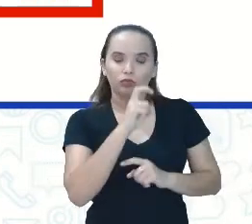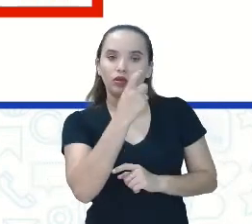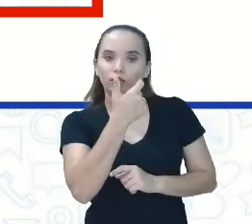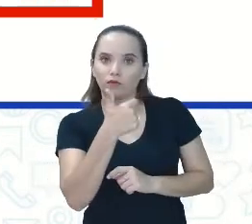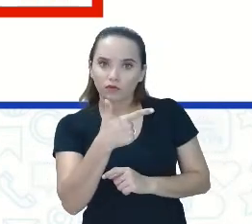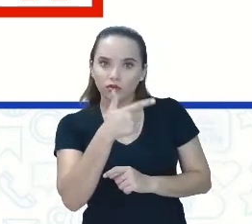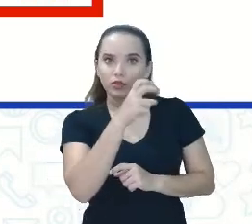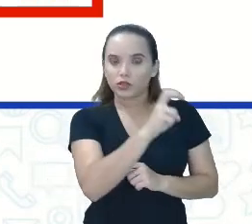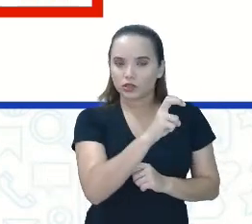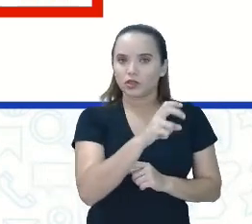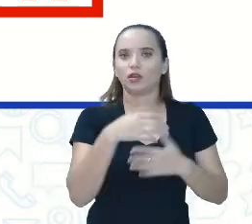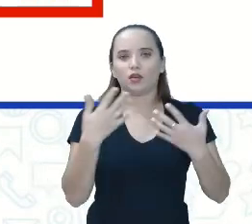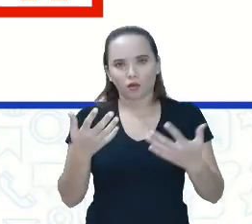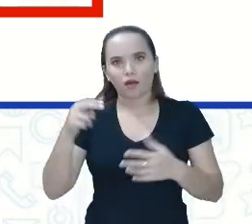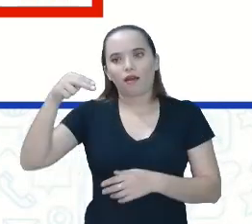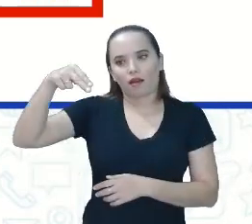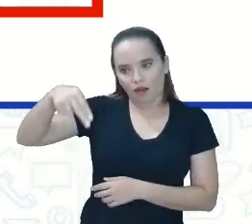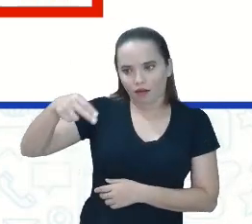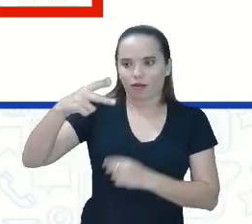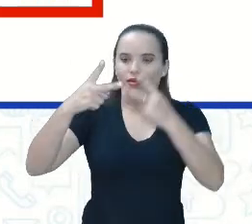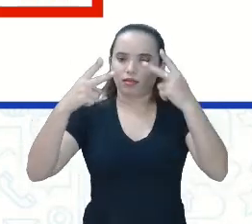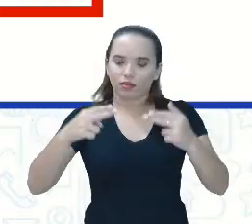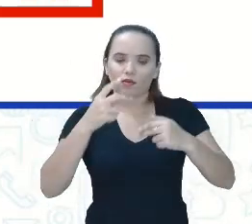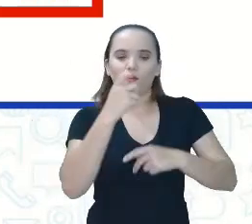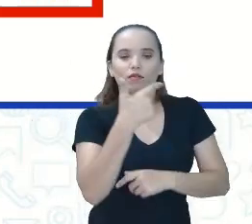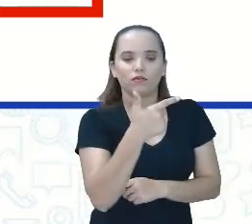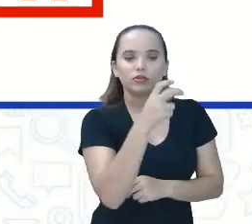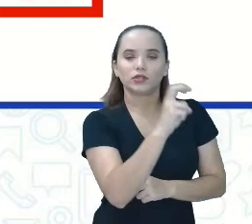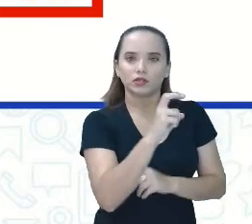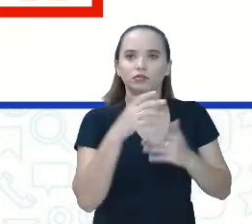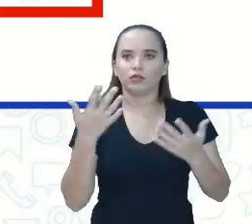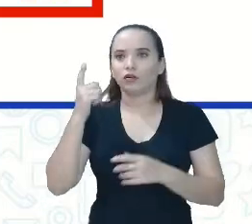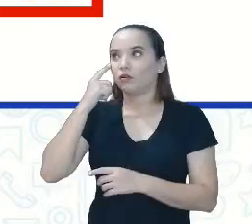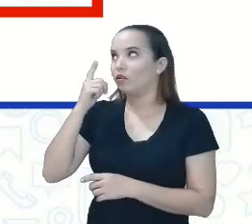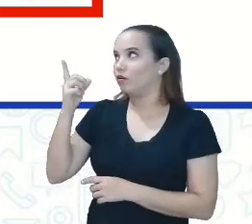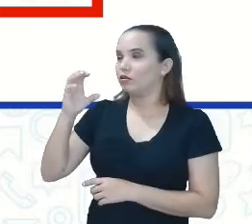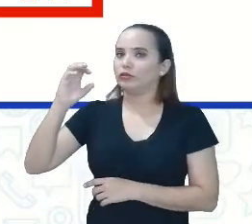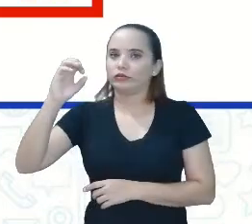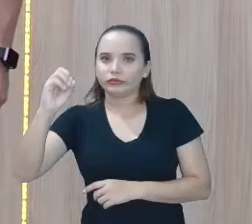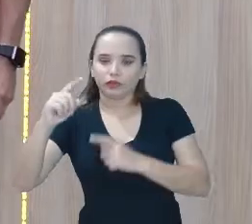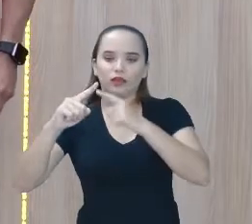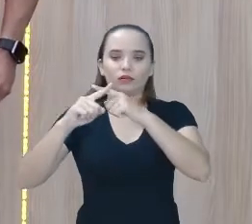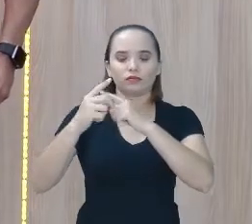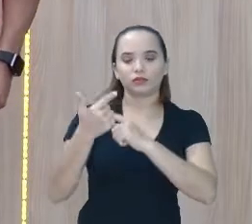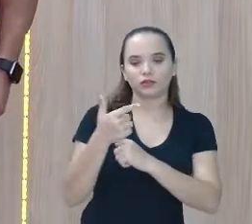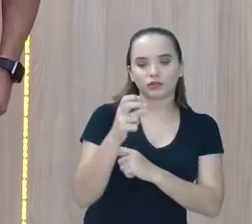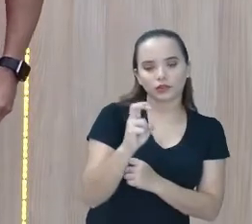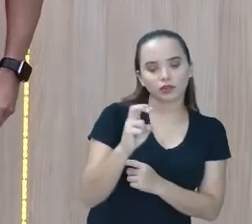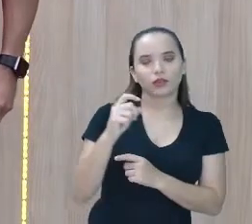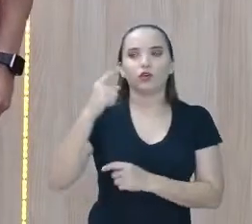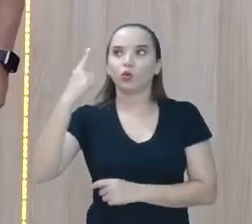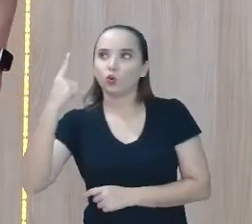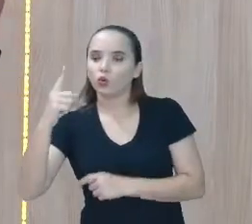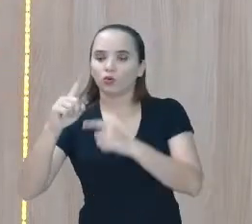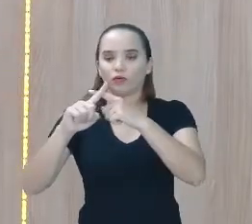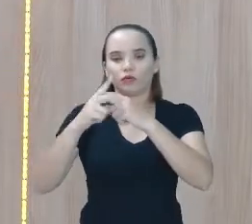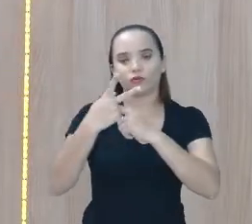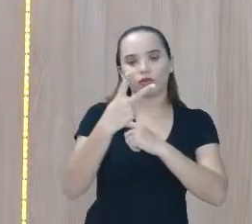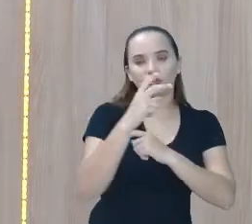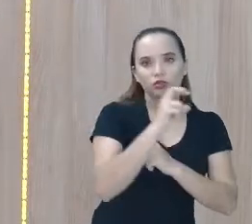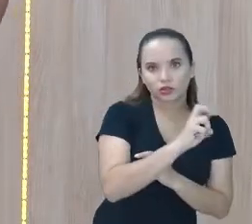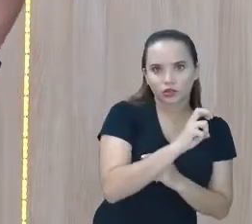ter aí 0 vezes 25, 25 vezes 1, 25 vezes 2 e assim por diante. E aí eu encontro os